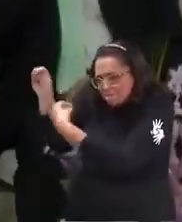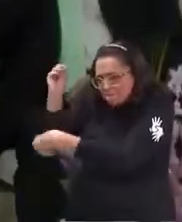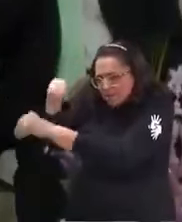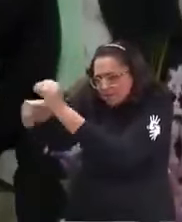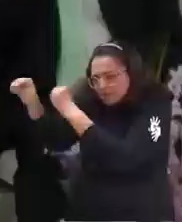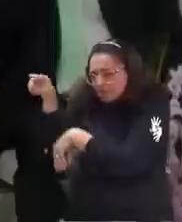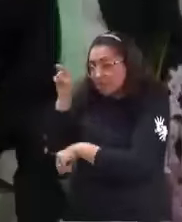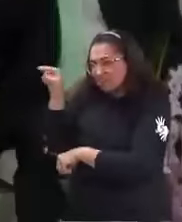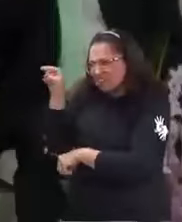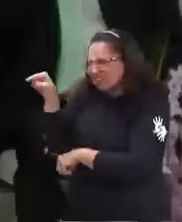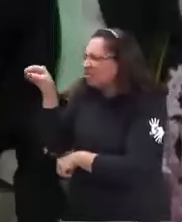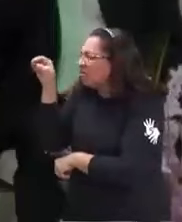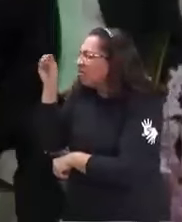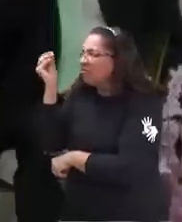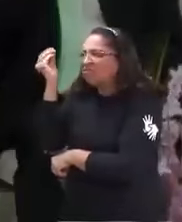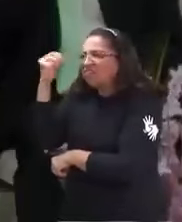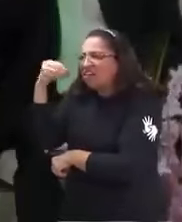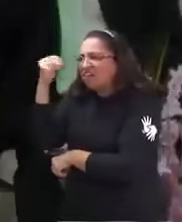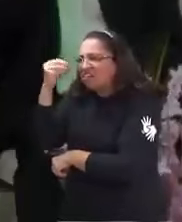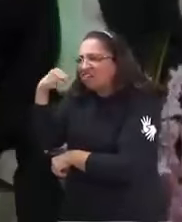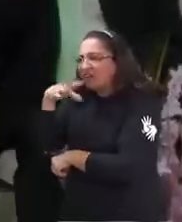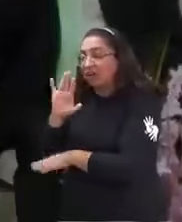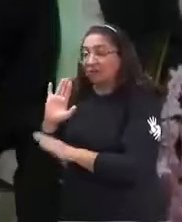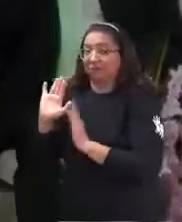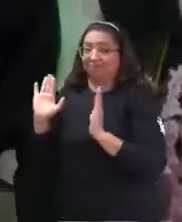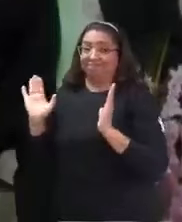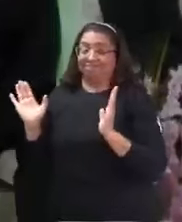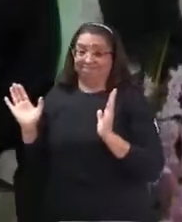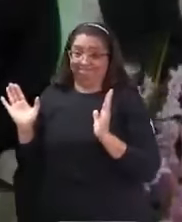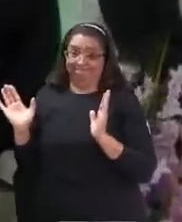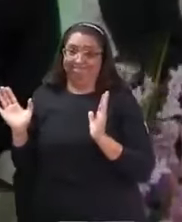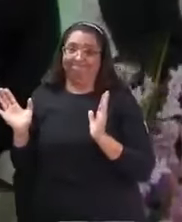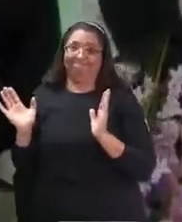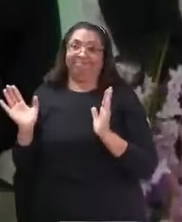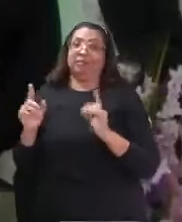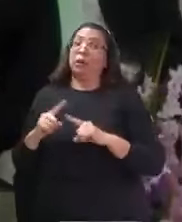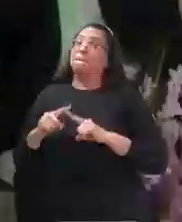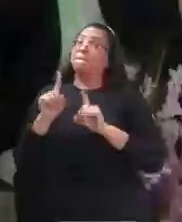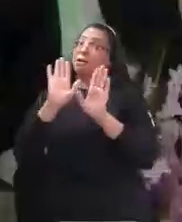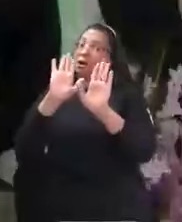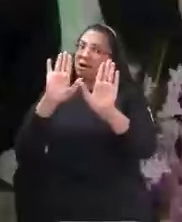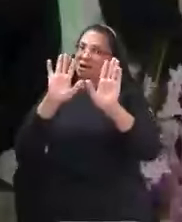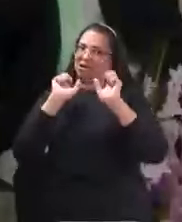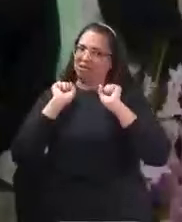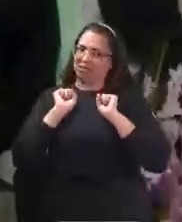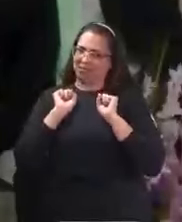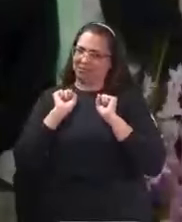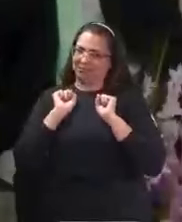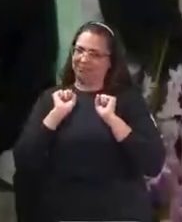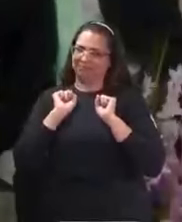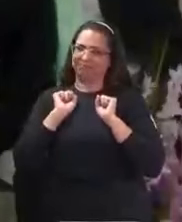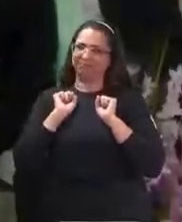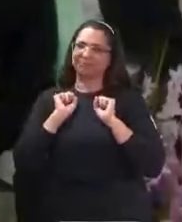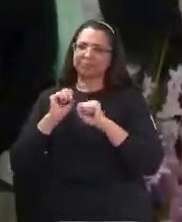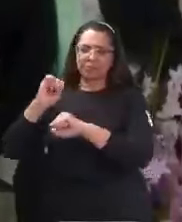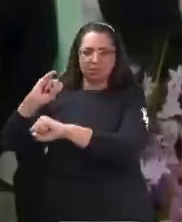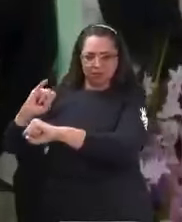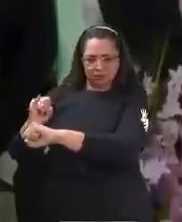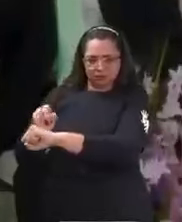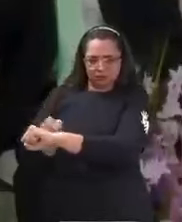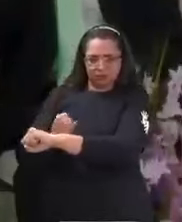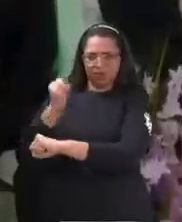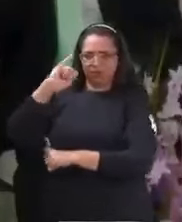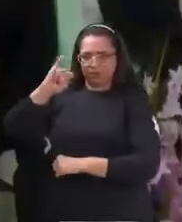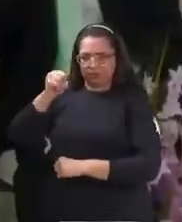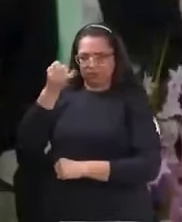isso 70 vidas de Jacó desce para o Egito por conta da